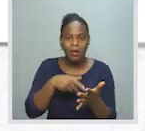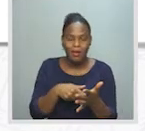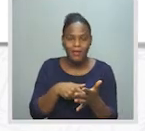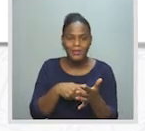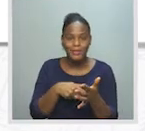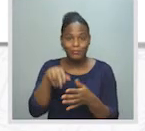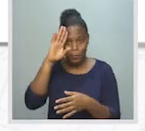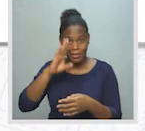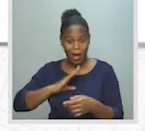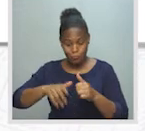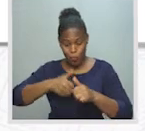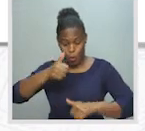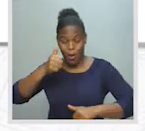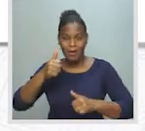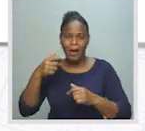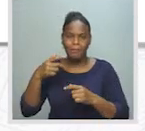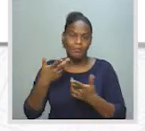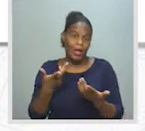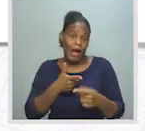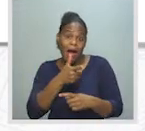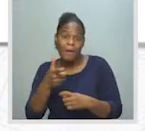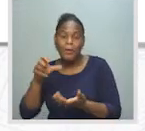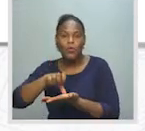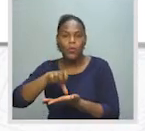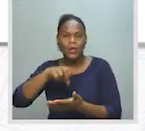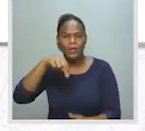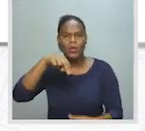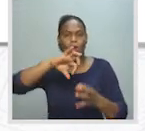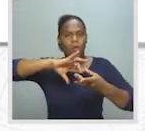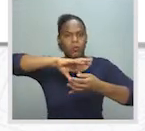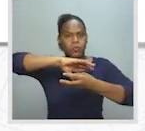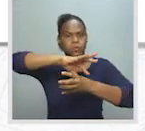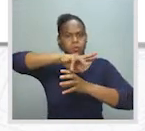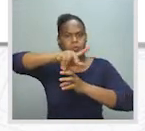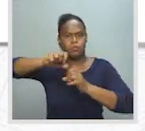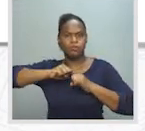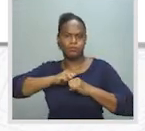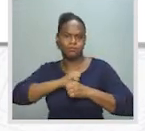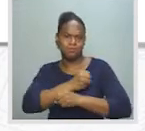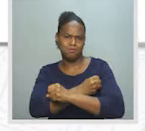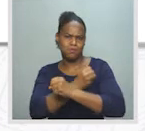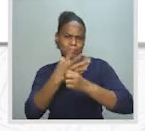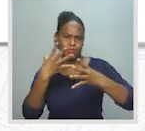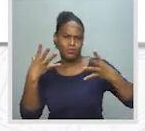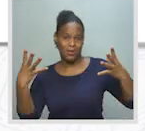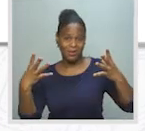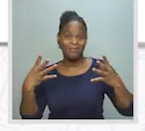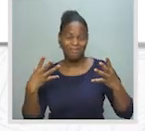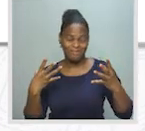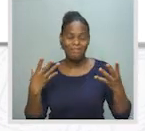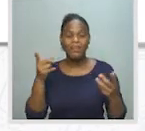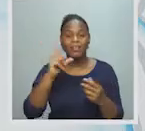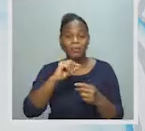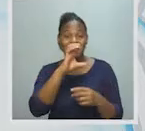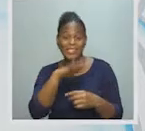das tecnologias militares, armas nucleares e de destruição maciça como bombas atômicas.